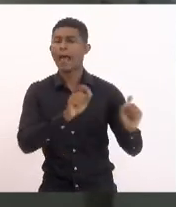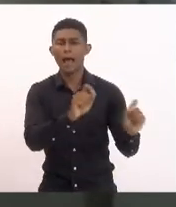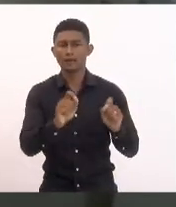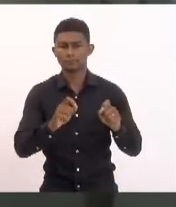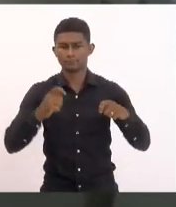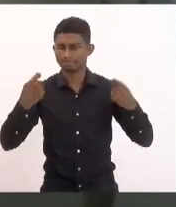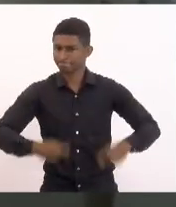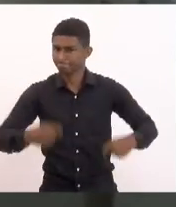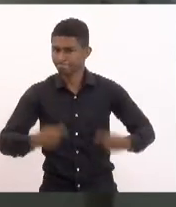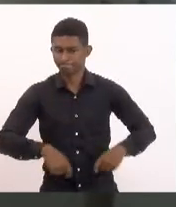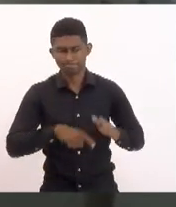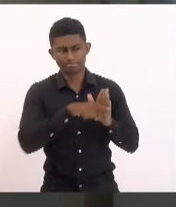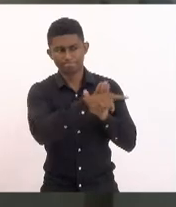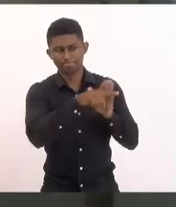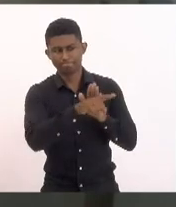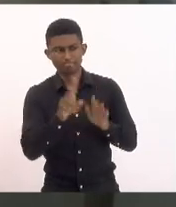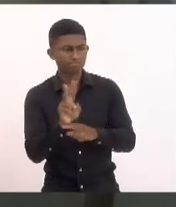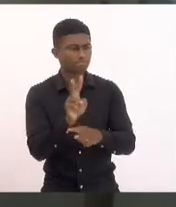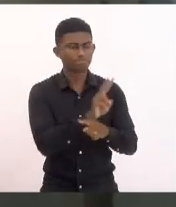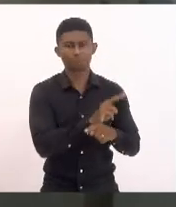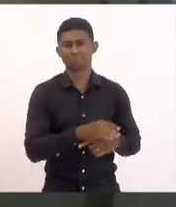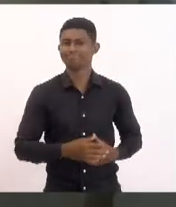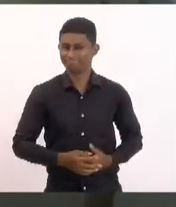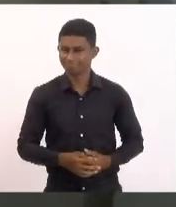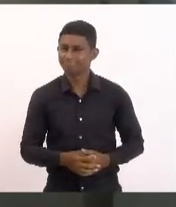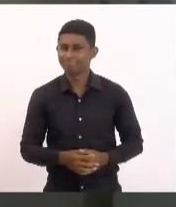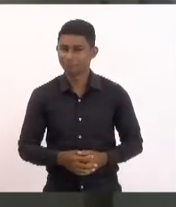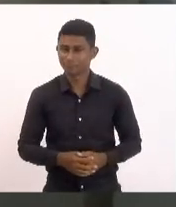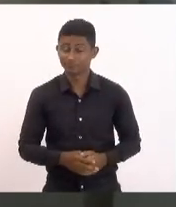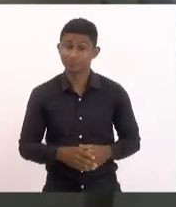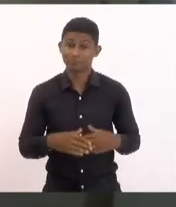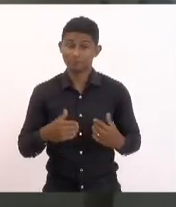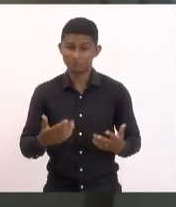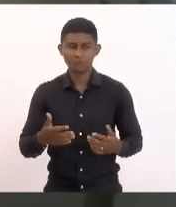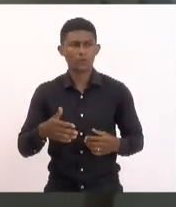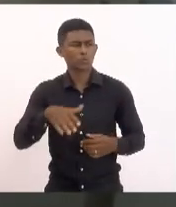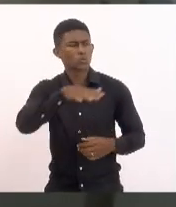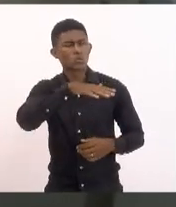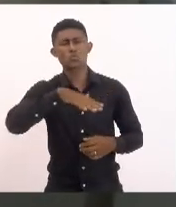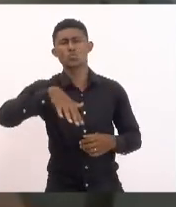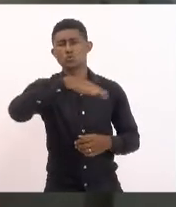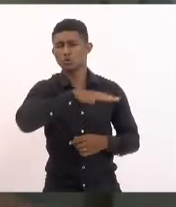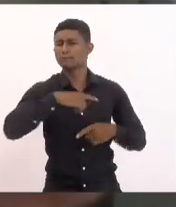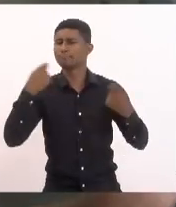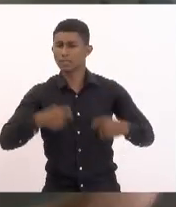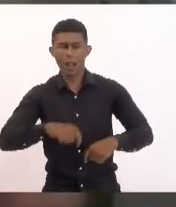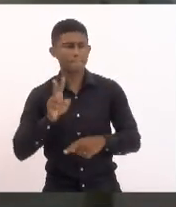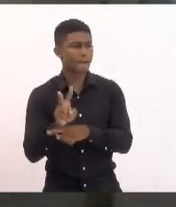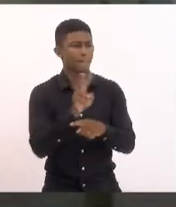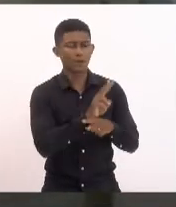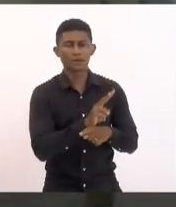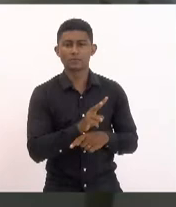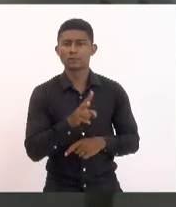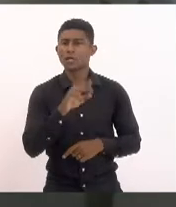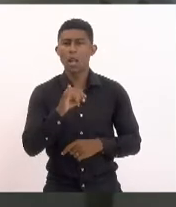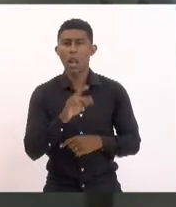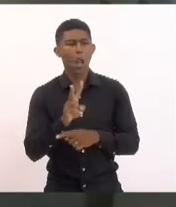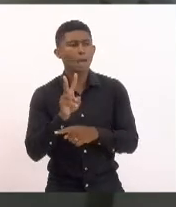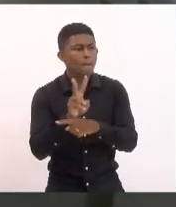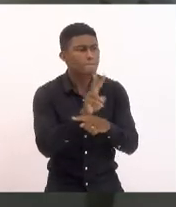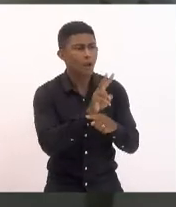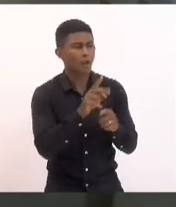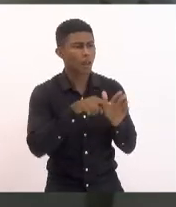Né. Então, é preciso que todos sejam fiscalizados. E se na fiscalização